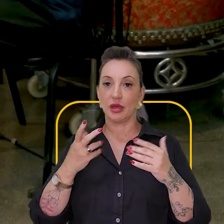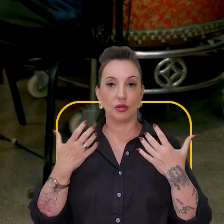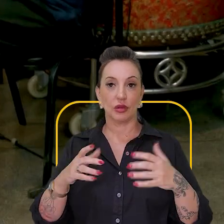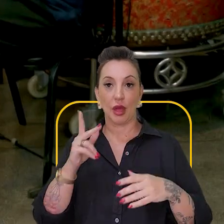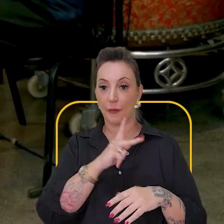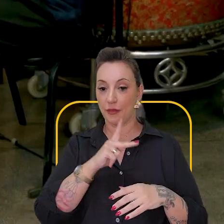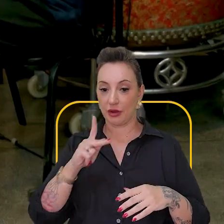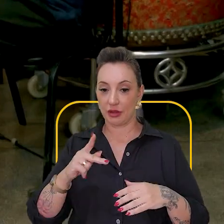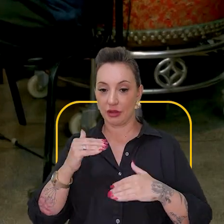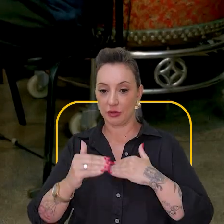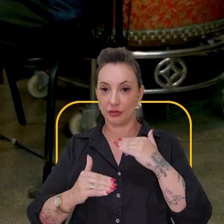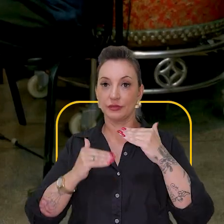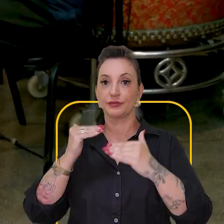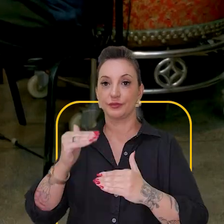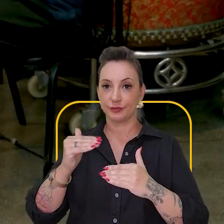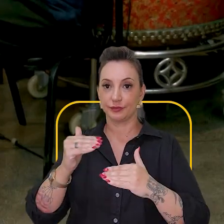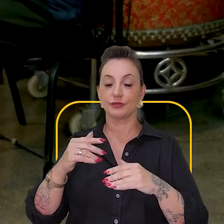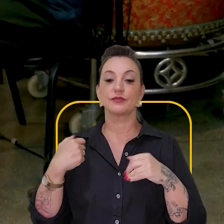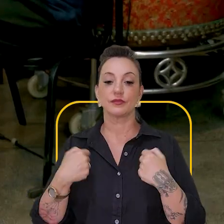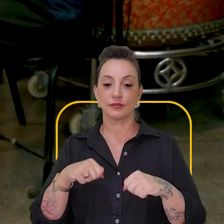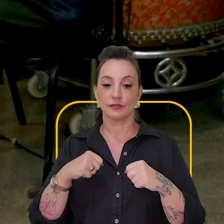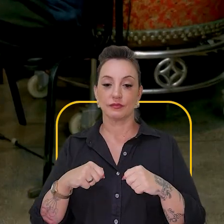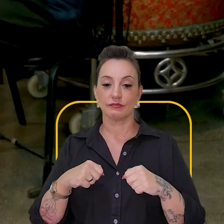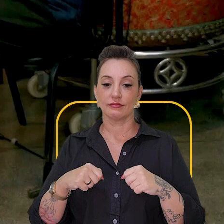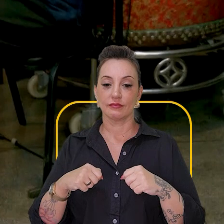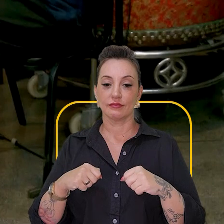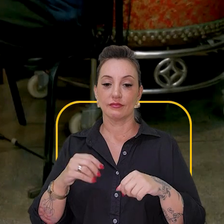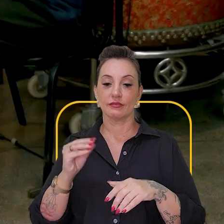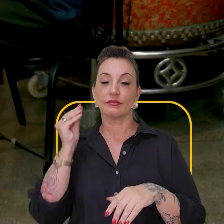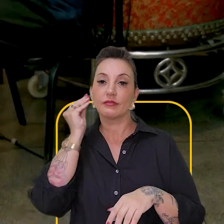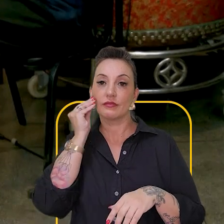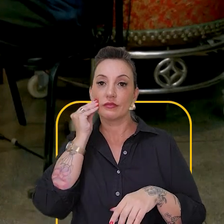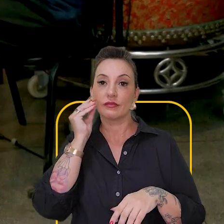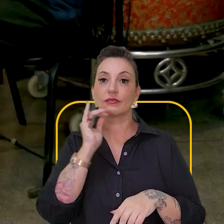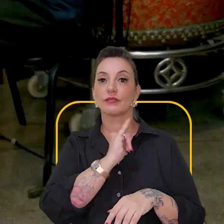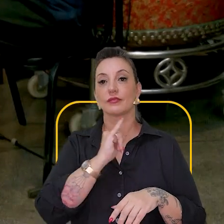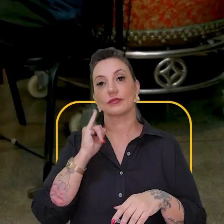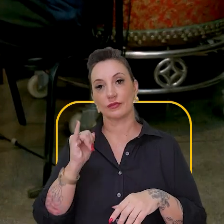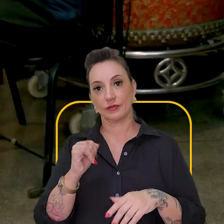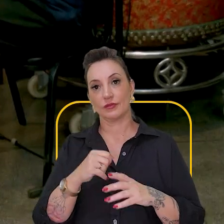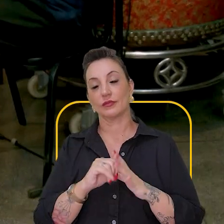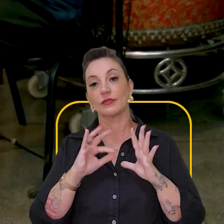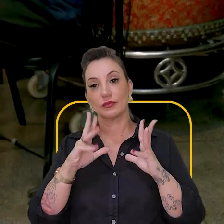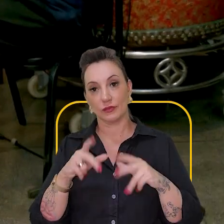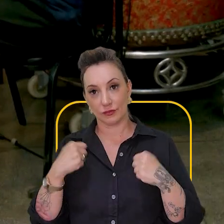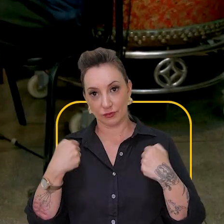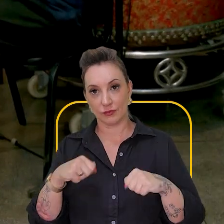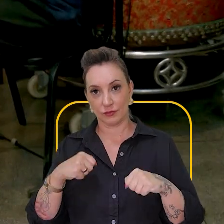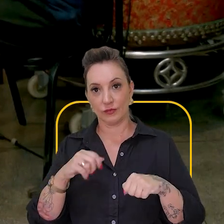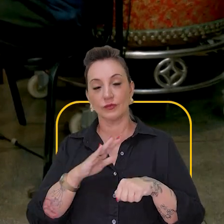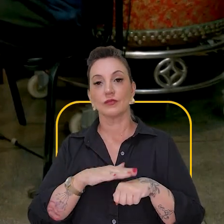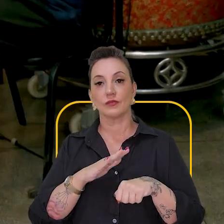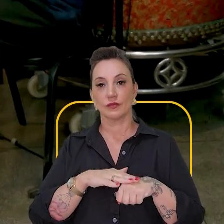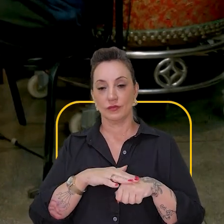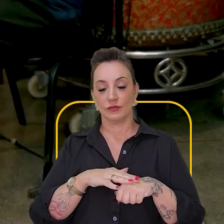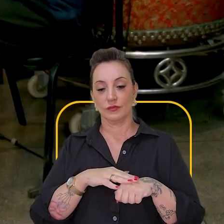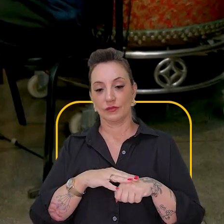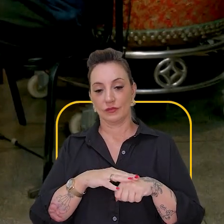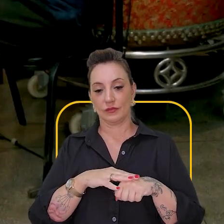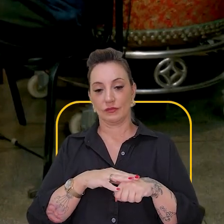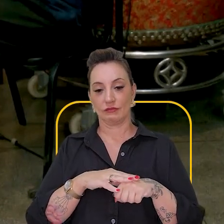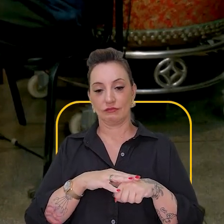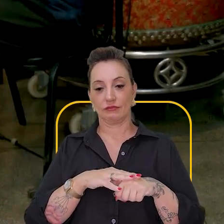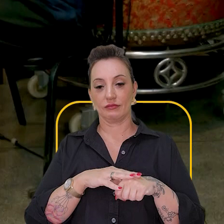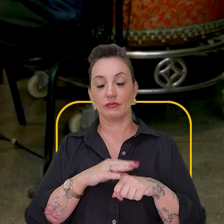queira ser professor para passar de um determinado nível Eu tenho um teste de instrutor então todos eles têm que fazer